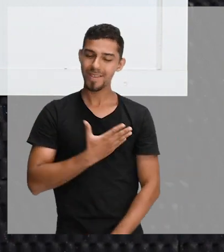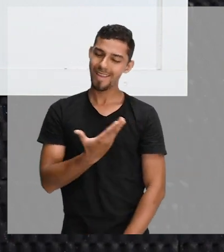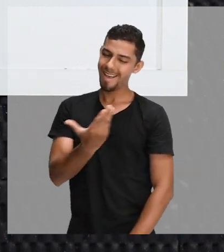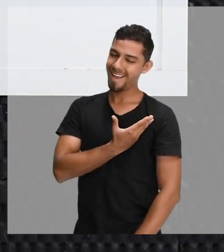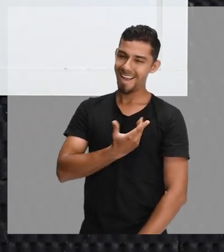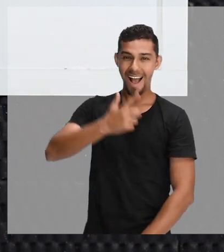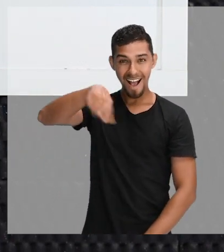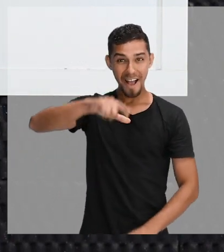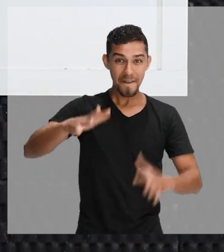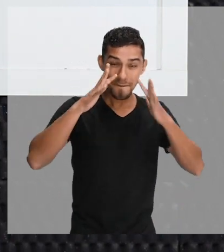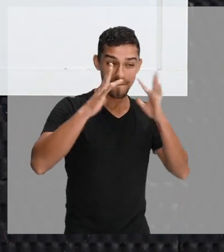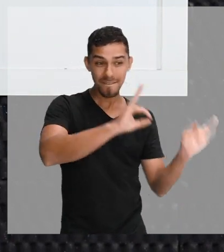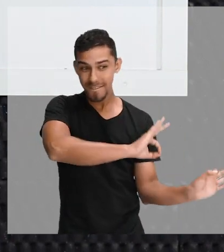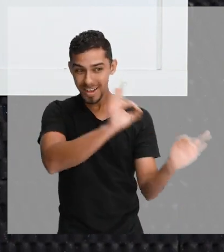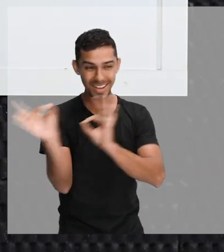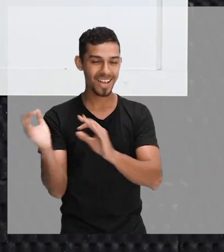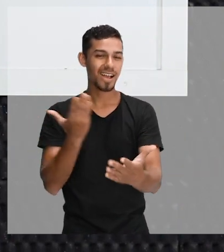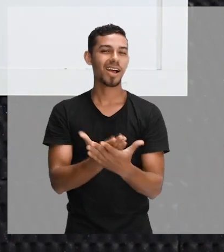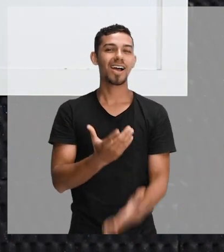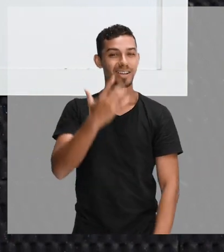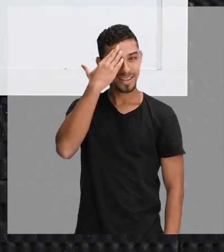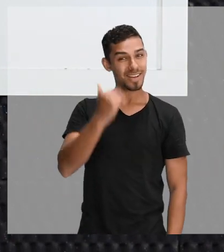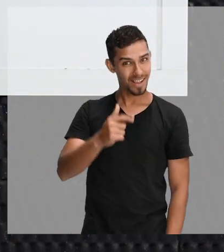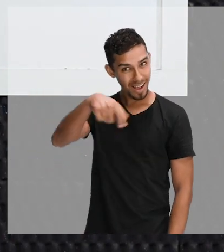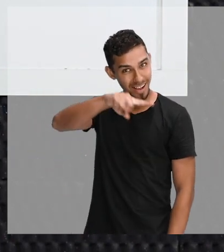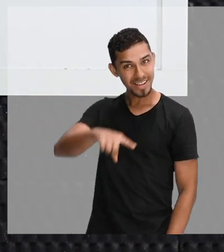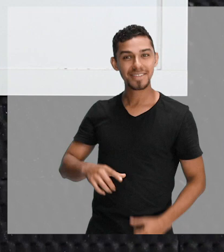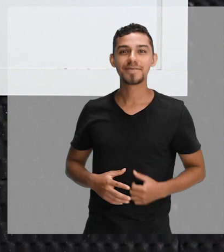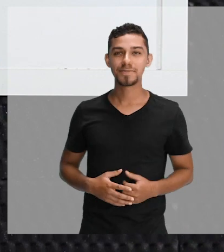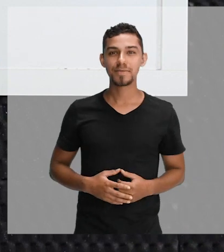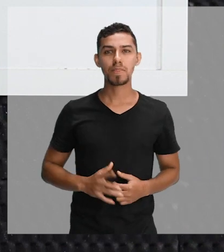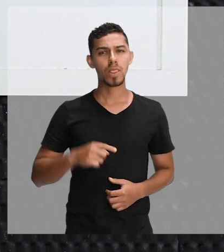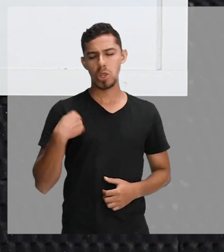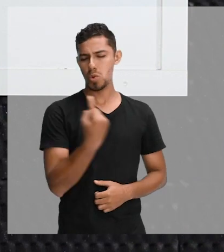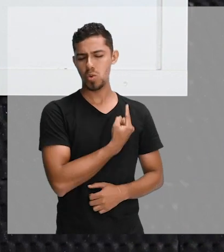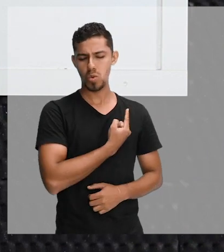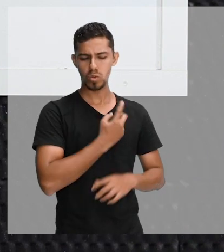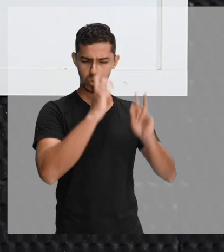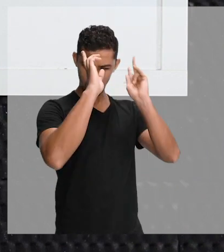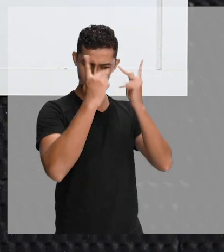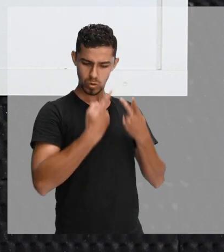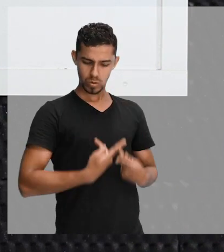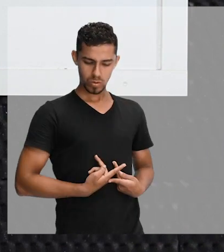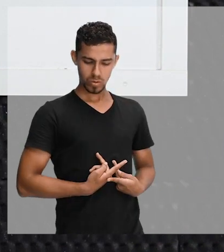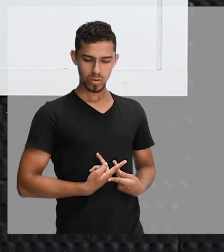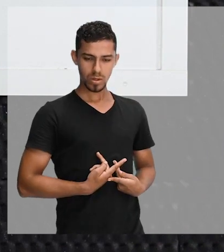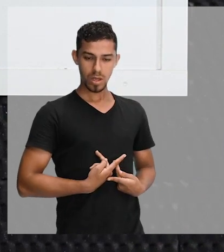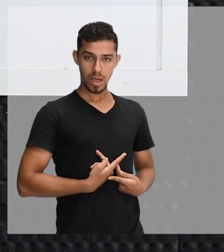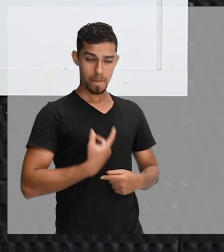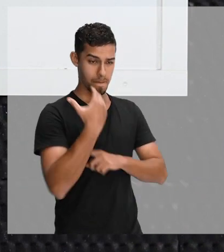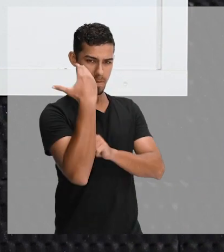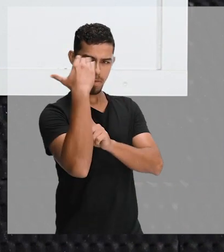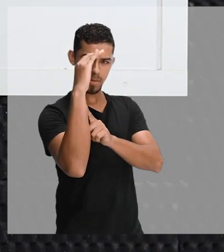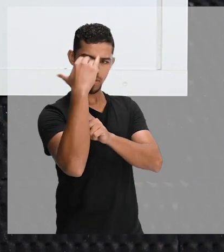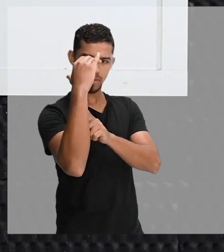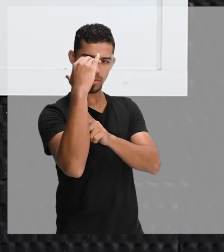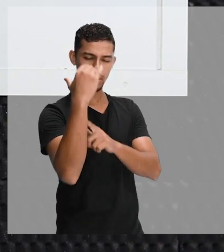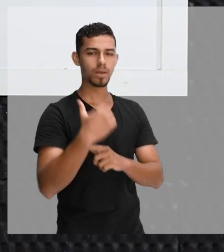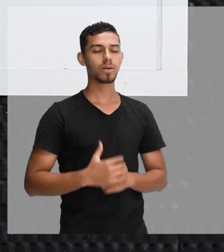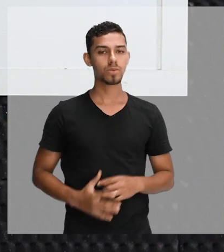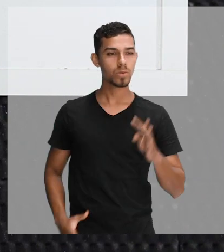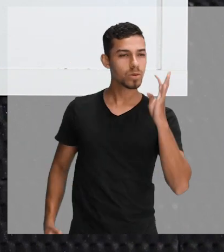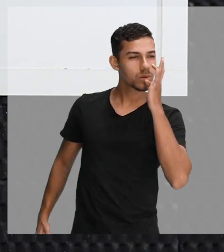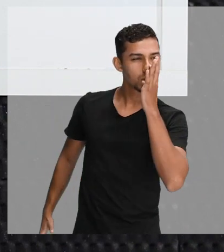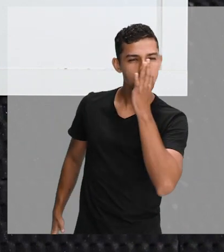amiga que está assistindo a aula já sabe. Nós temos um ser humano para uma ciência e que tem